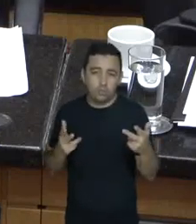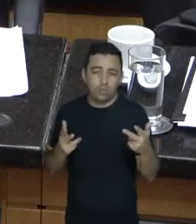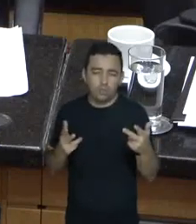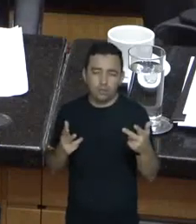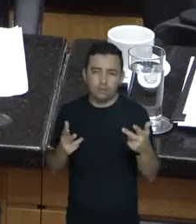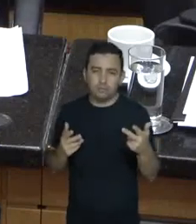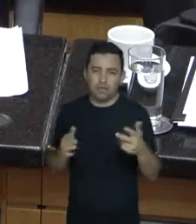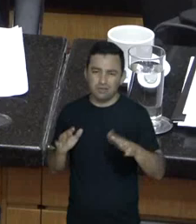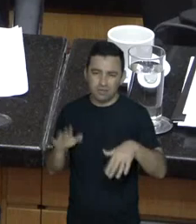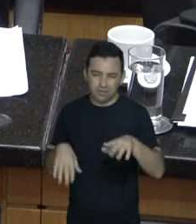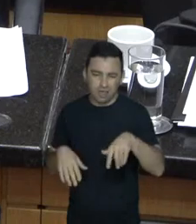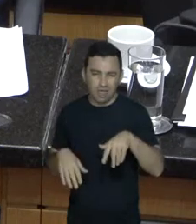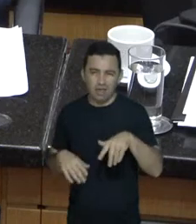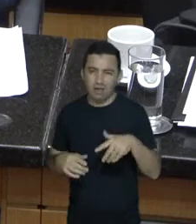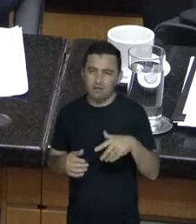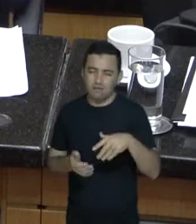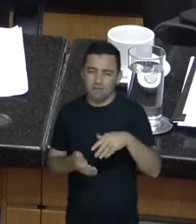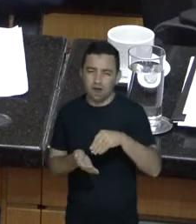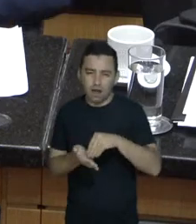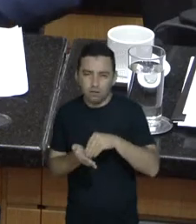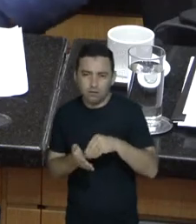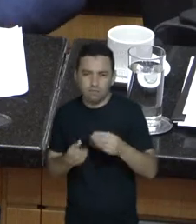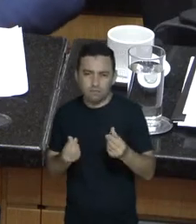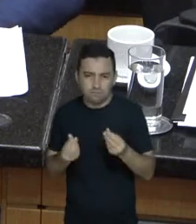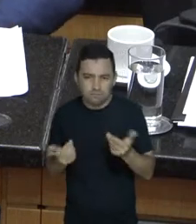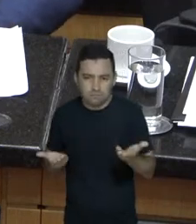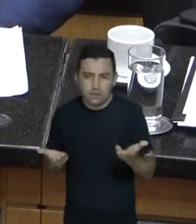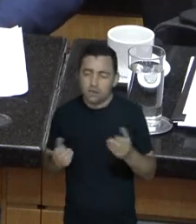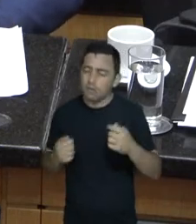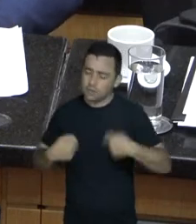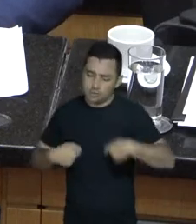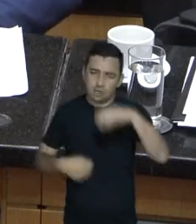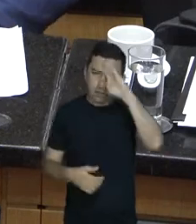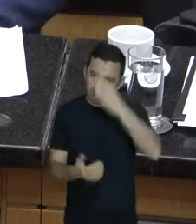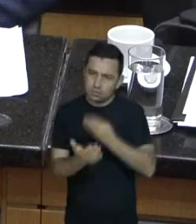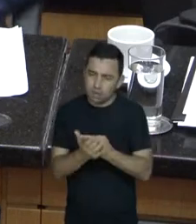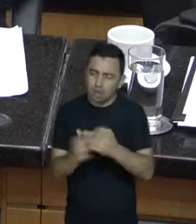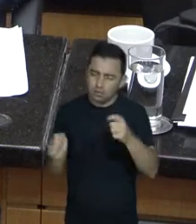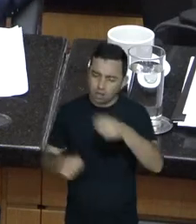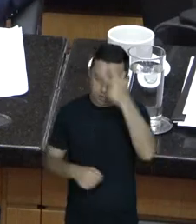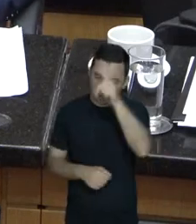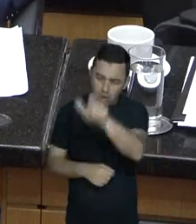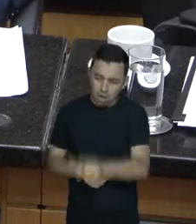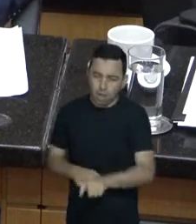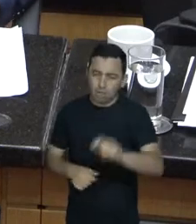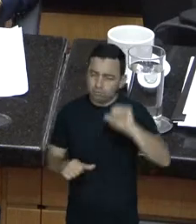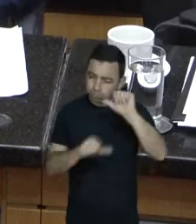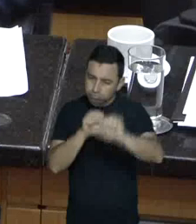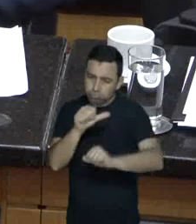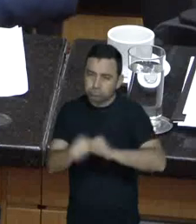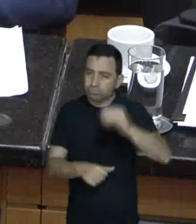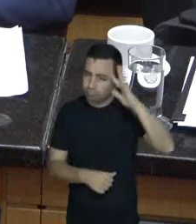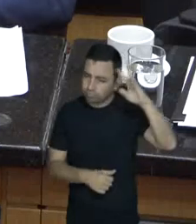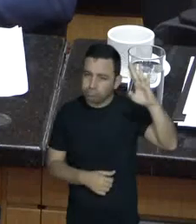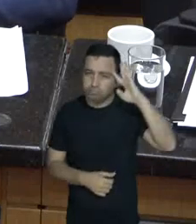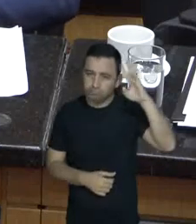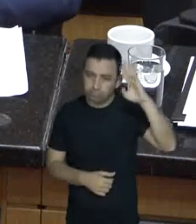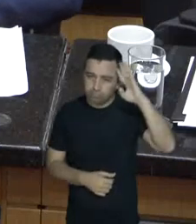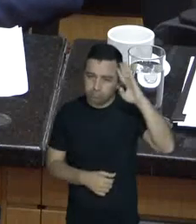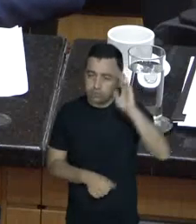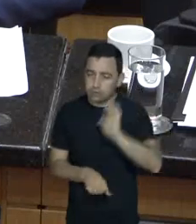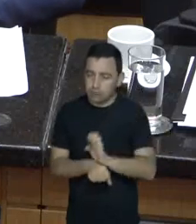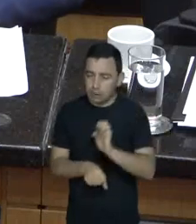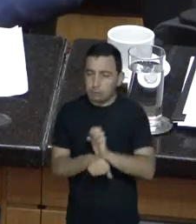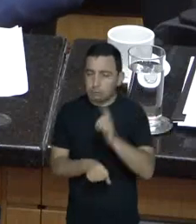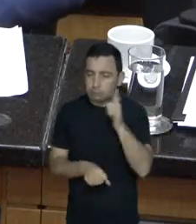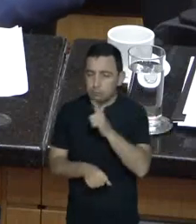molhado? Eu acho que não. Nós temos que acreditar até o fim que a pessoa possa se recuperar e o Estado possa, de uma maneira ou de